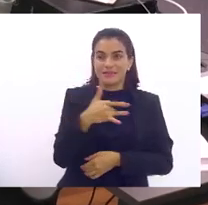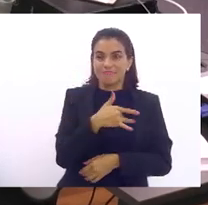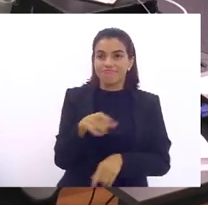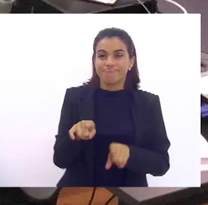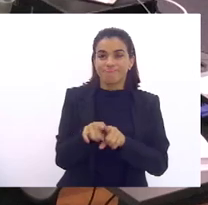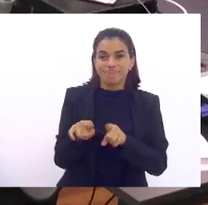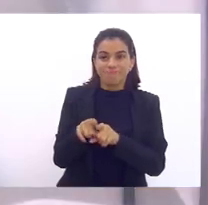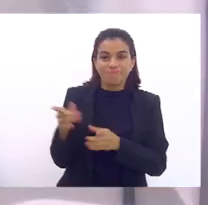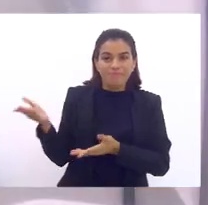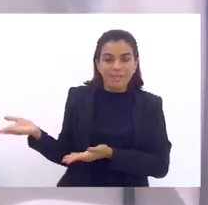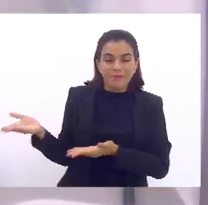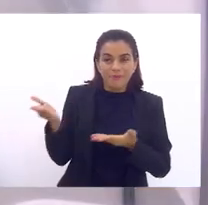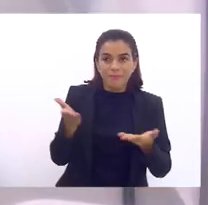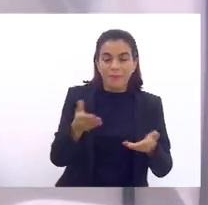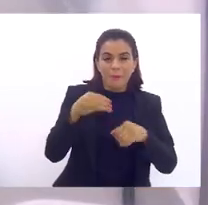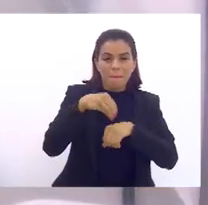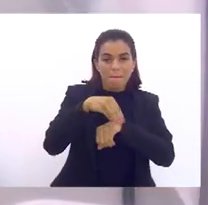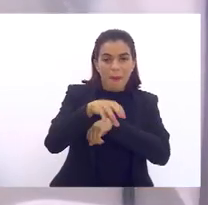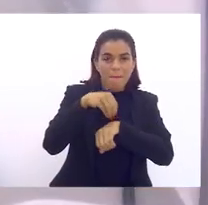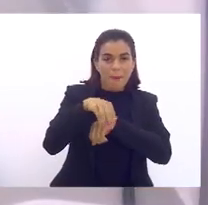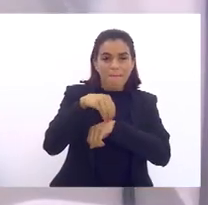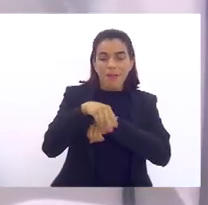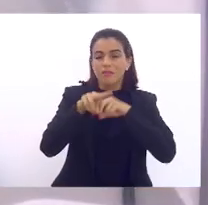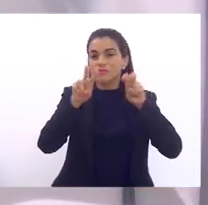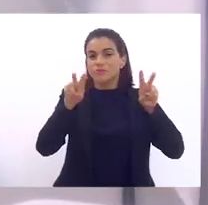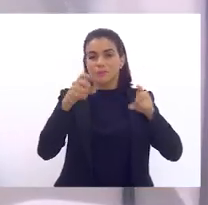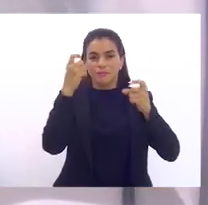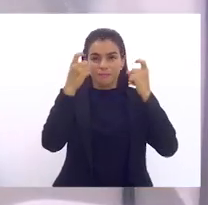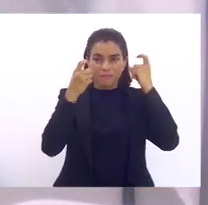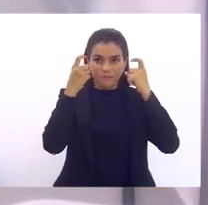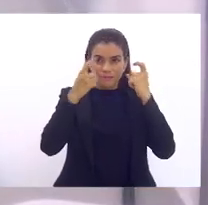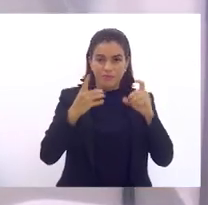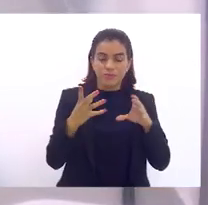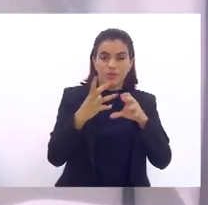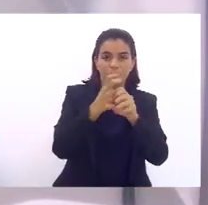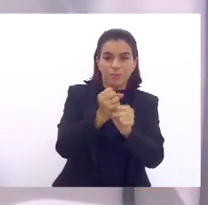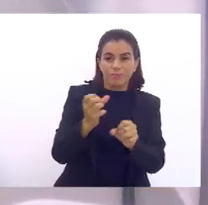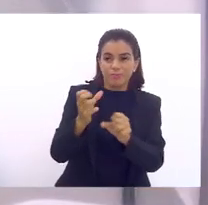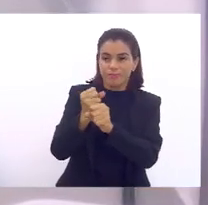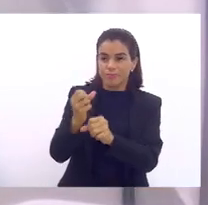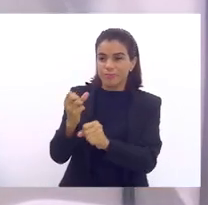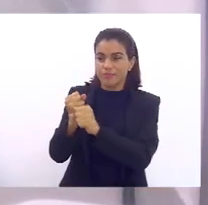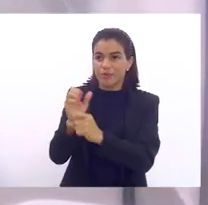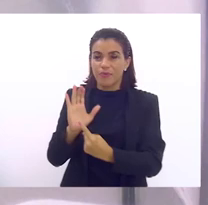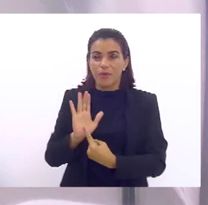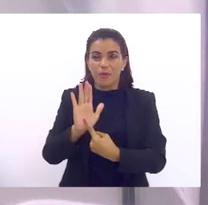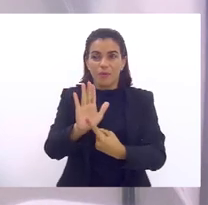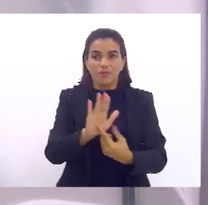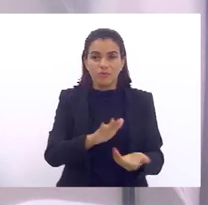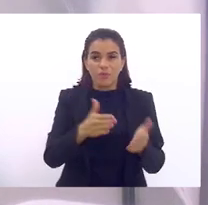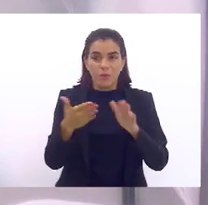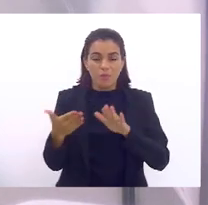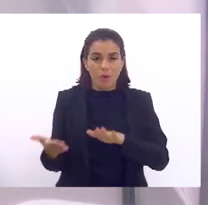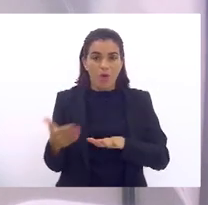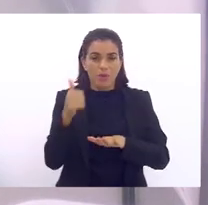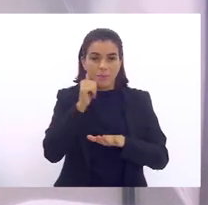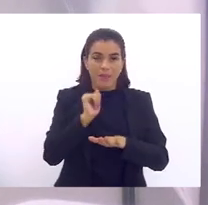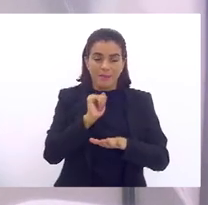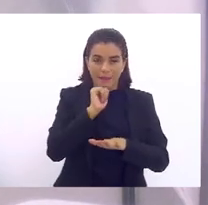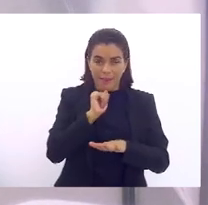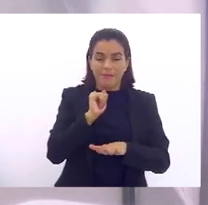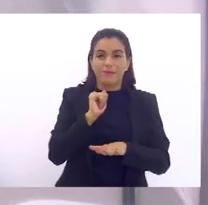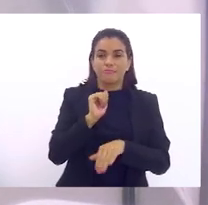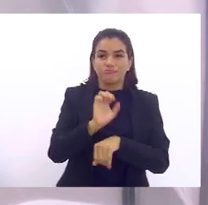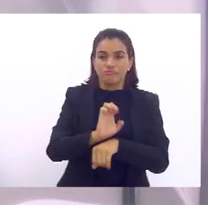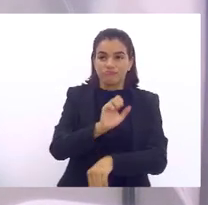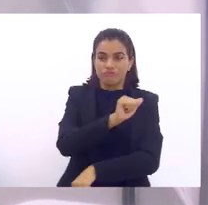trazendo eh a preocupação com relação aos dados que foram apresentados de morte materna no Rio de Janeiro